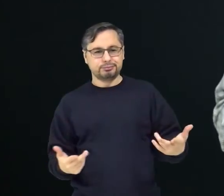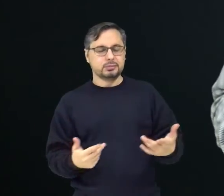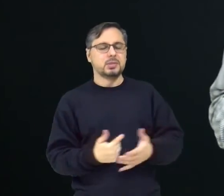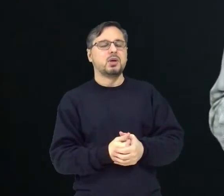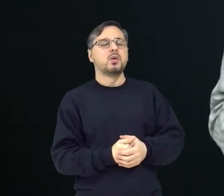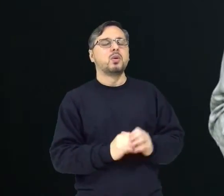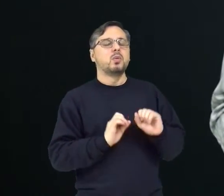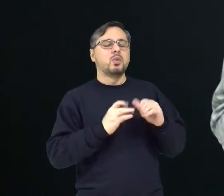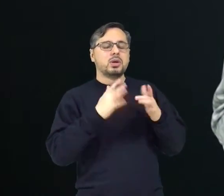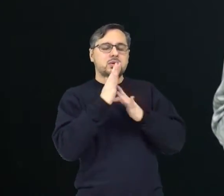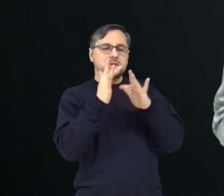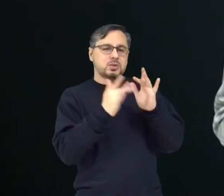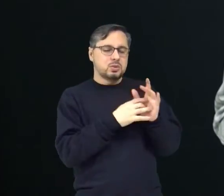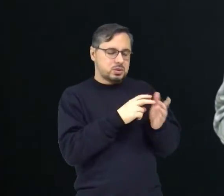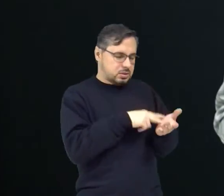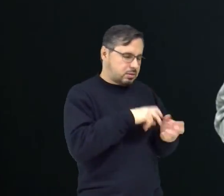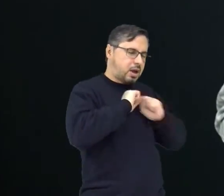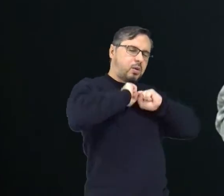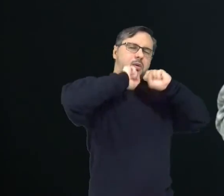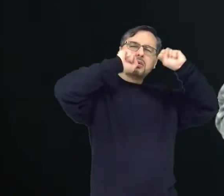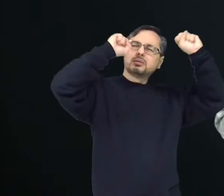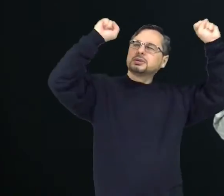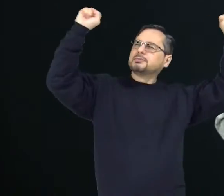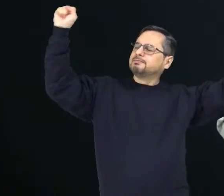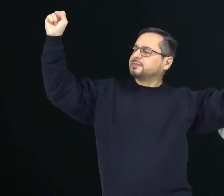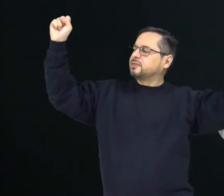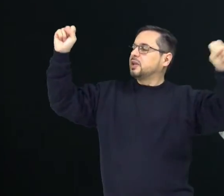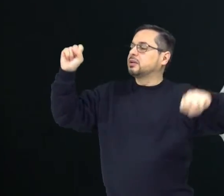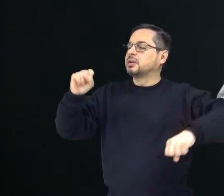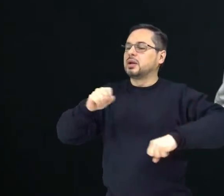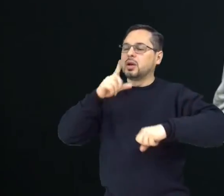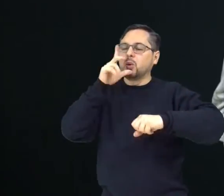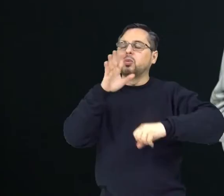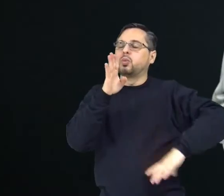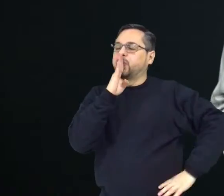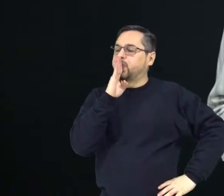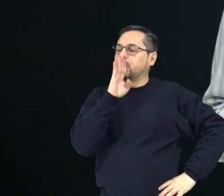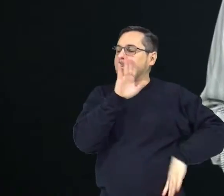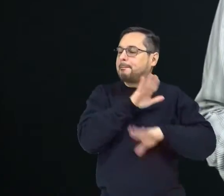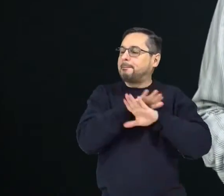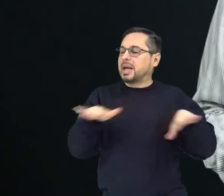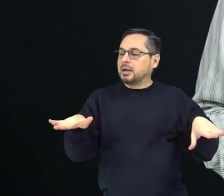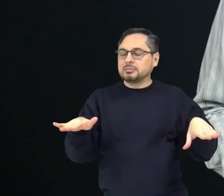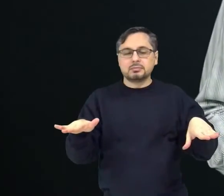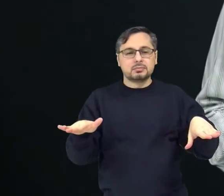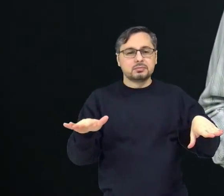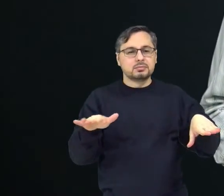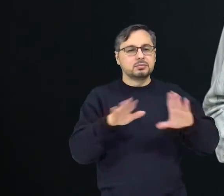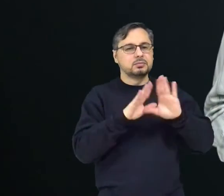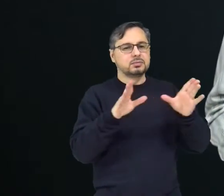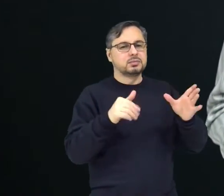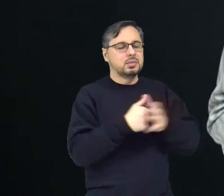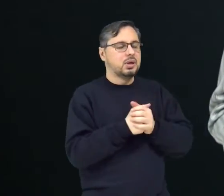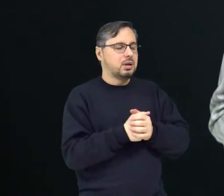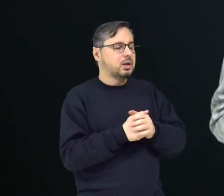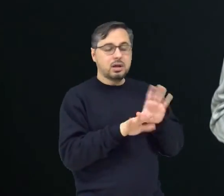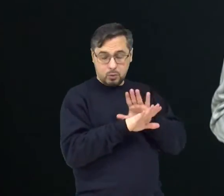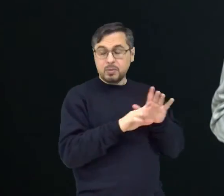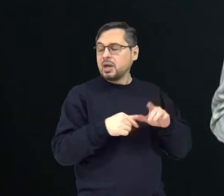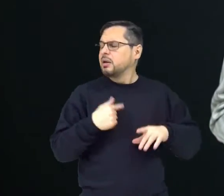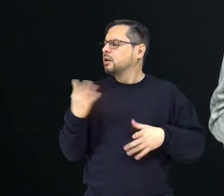Quando Jesus se levanta e repreende a tempestade, e repreende o vento, a segunda palavra dele é para os